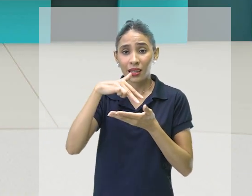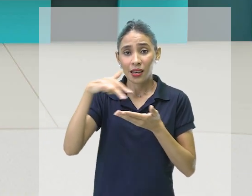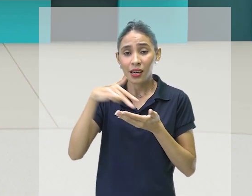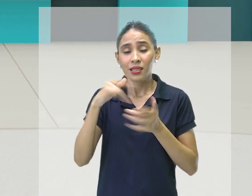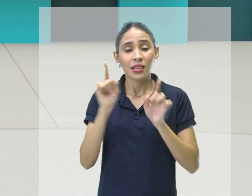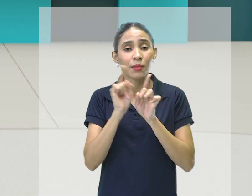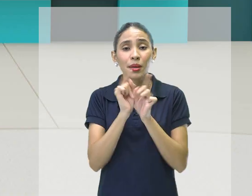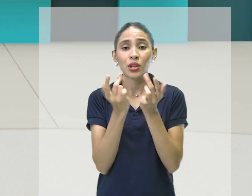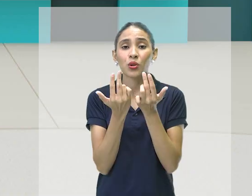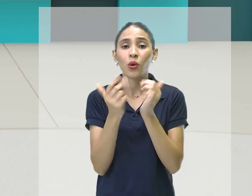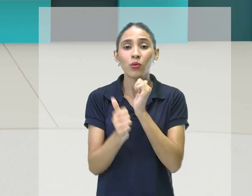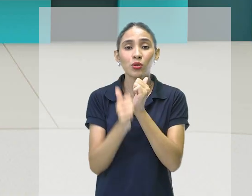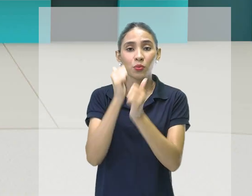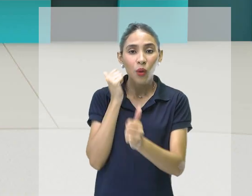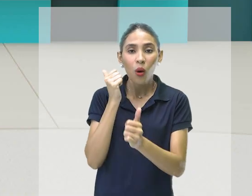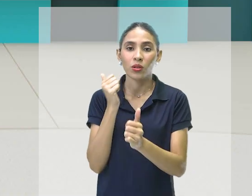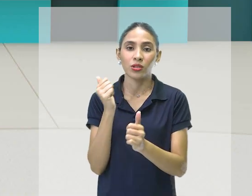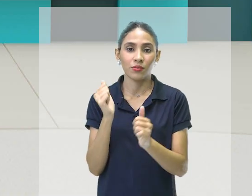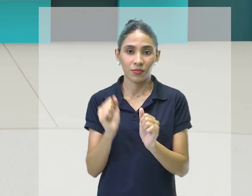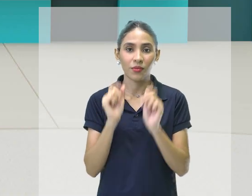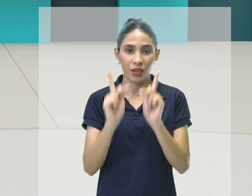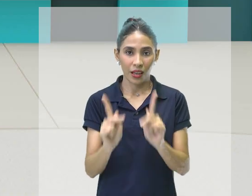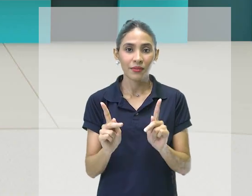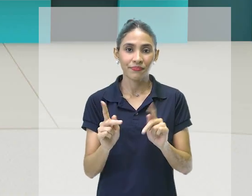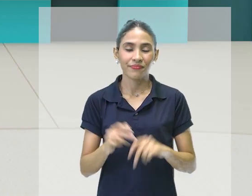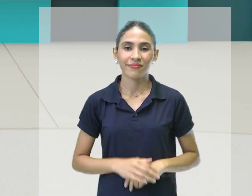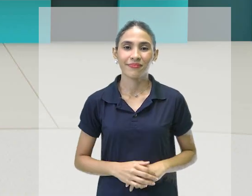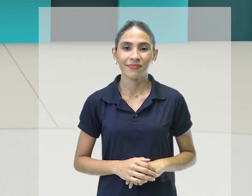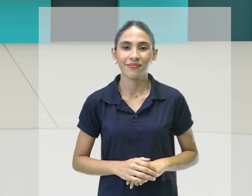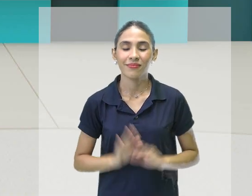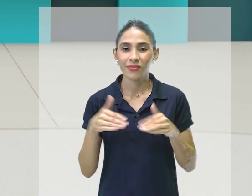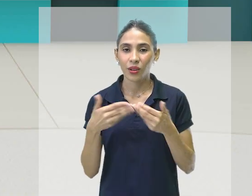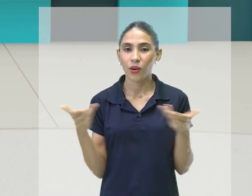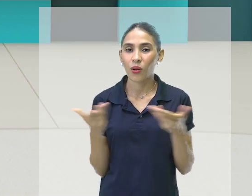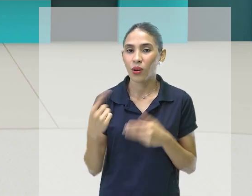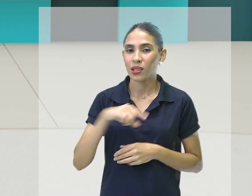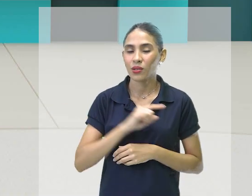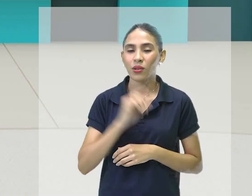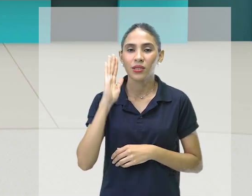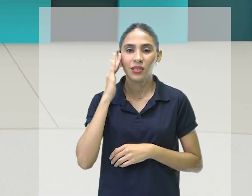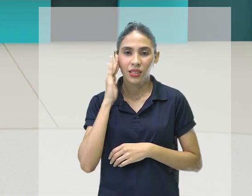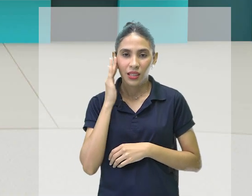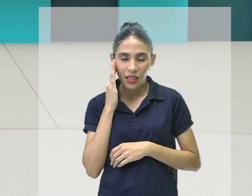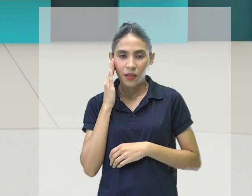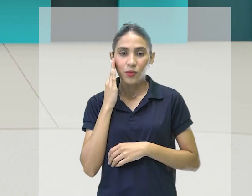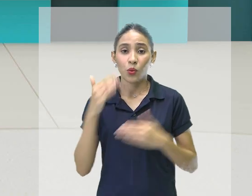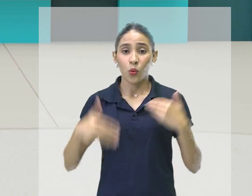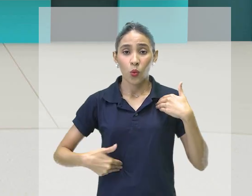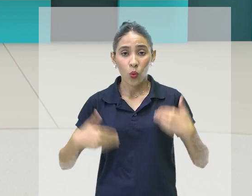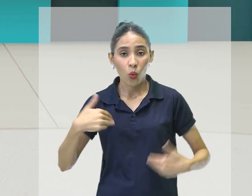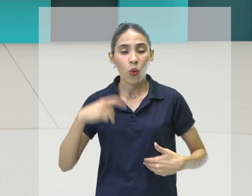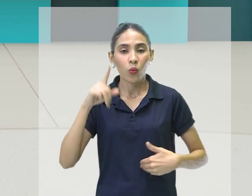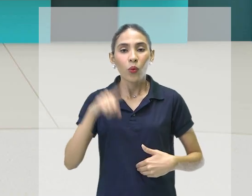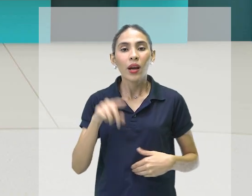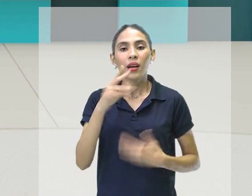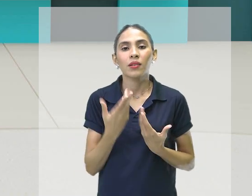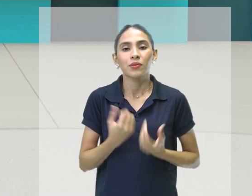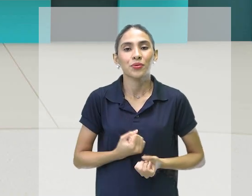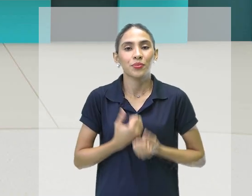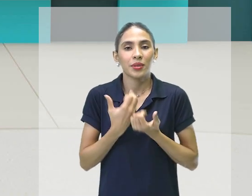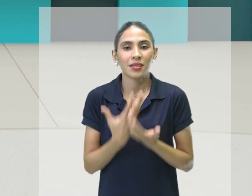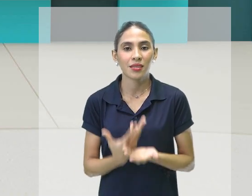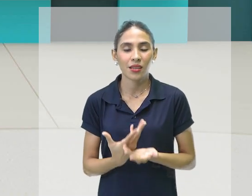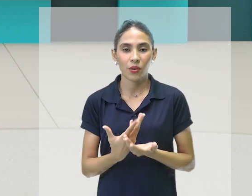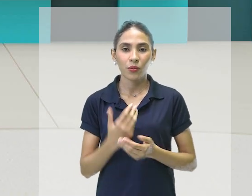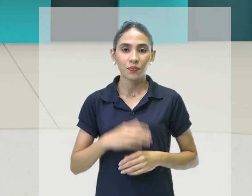mesma coisa relacionada ao esporte, à luta, tá certo? Então, agora que a gente já entendeu que o nosso corpo é um meio